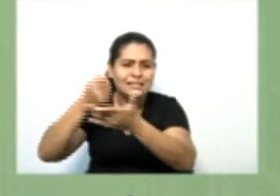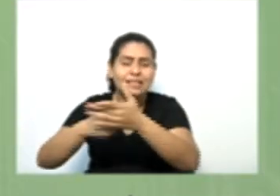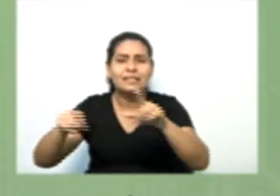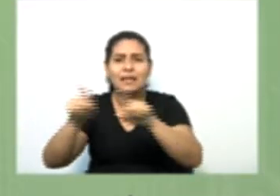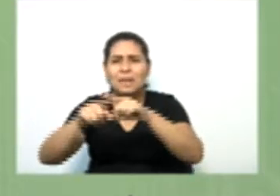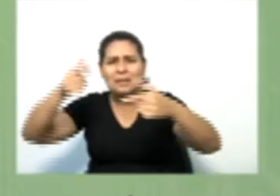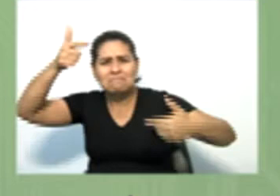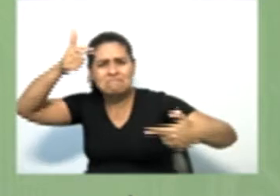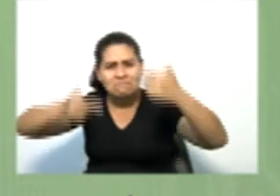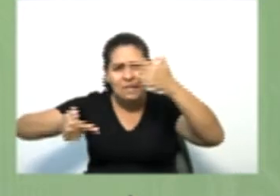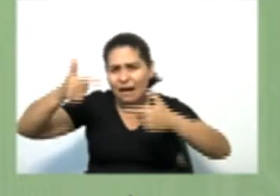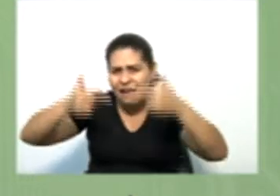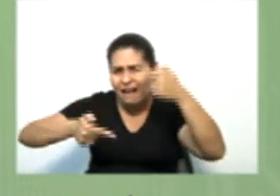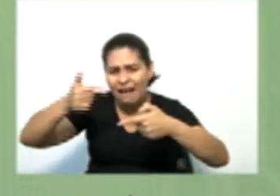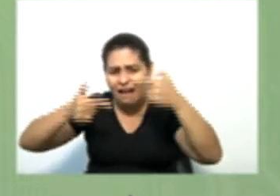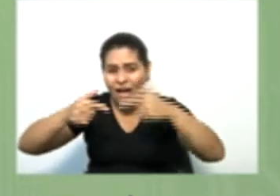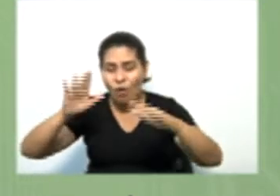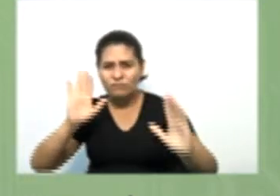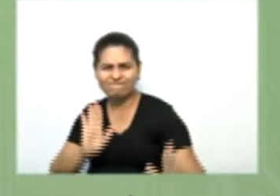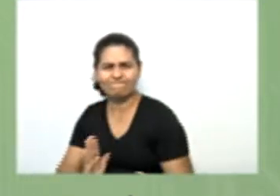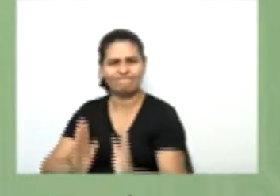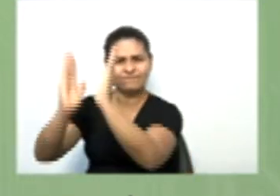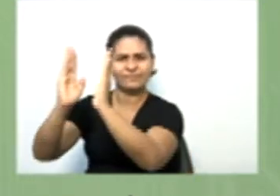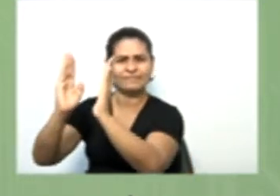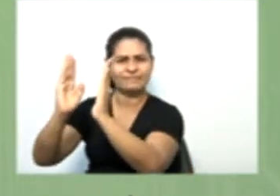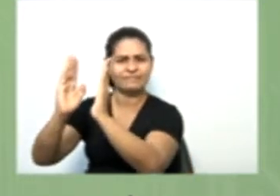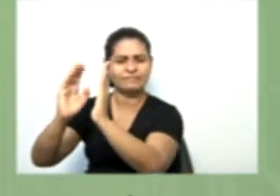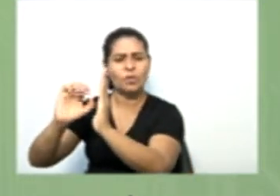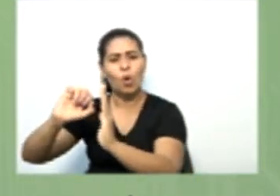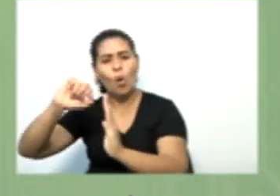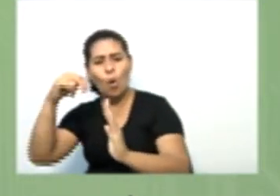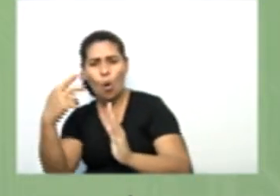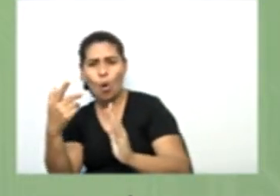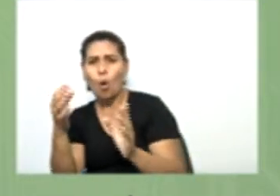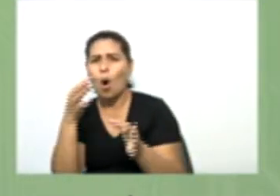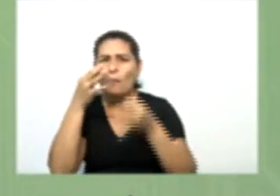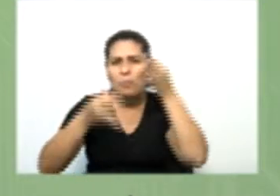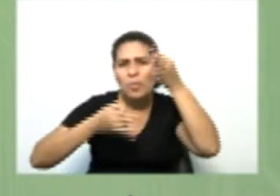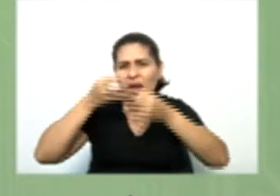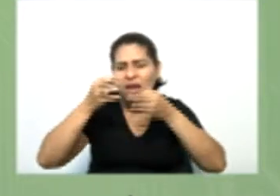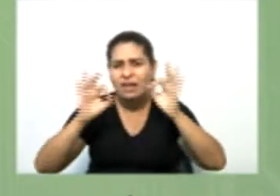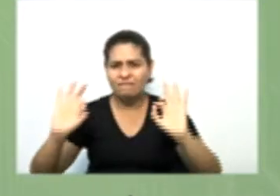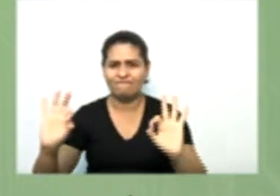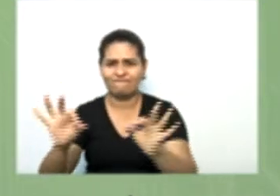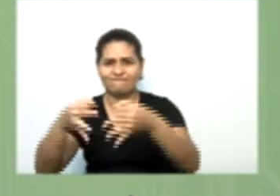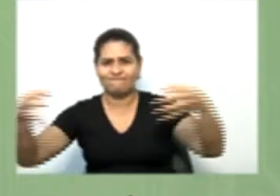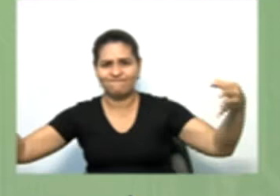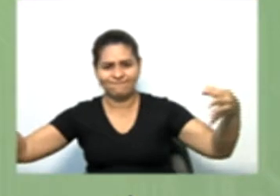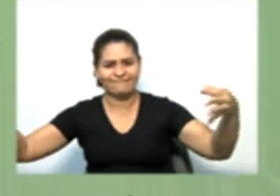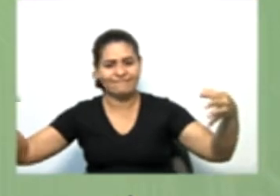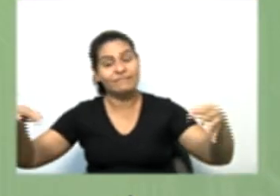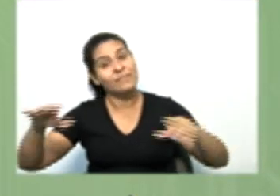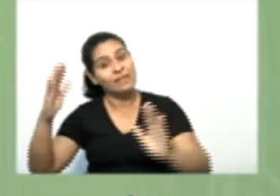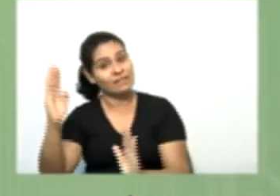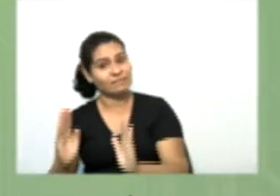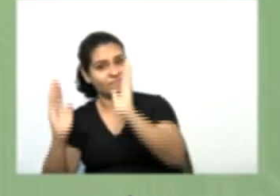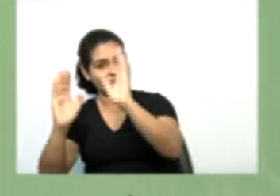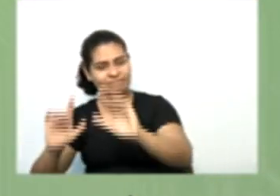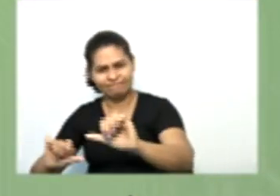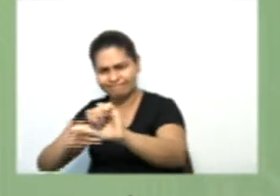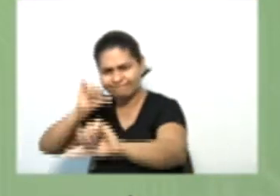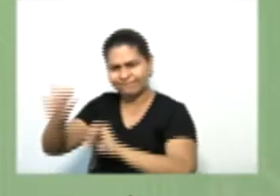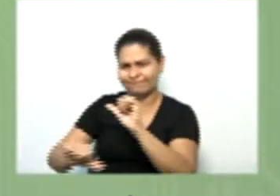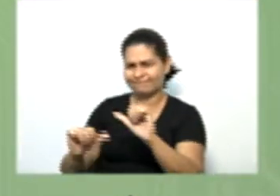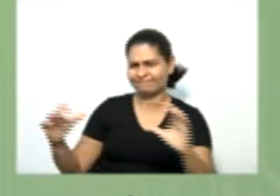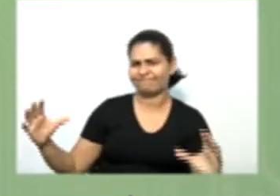uma guerra, um enfrentamento, oposição entre duas ou mais partes, desavença